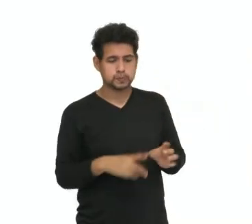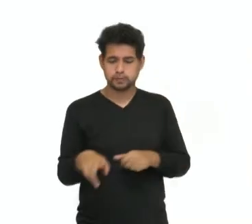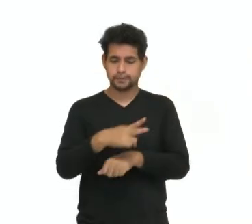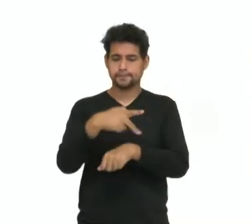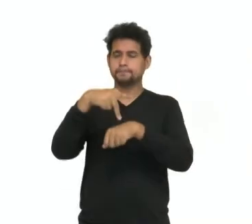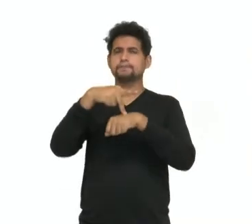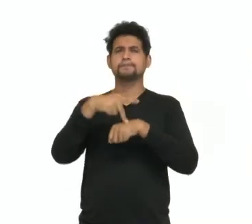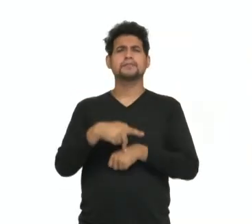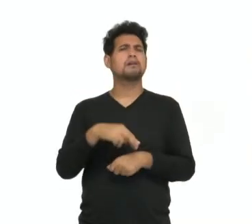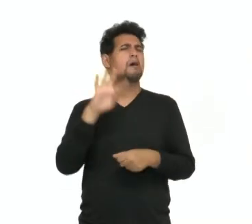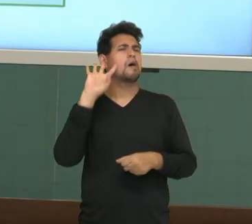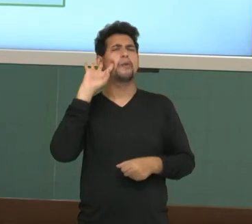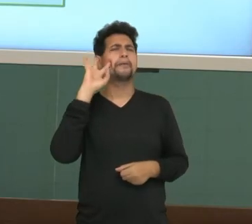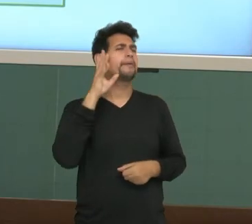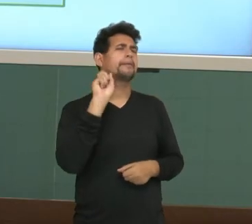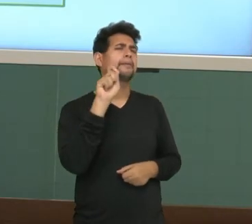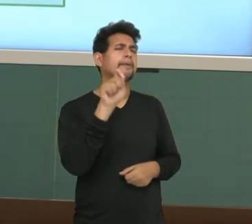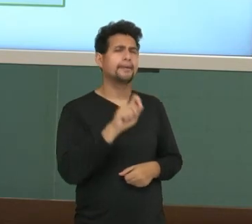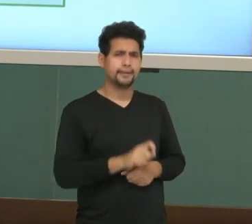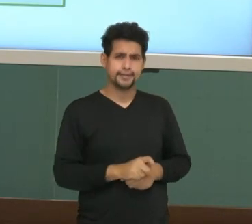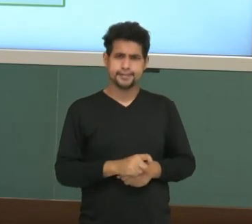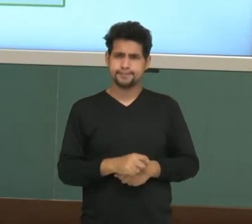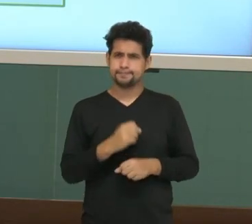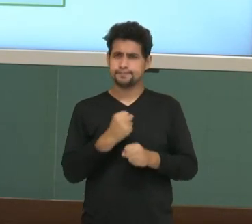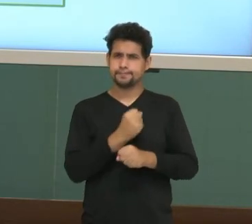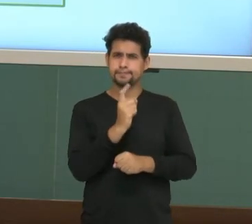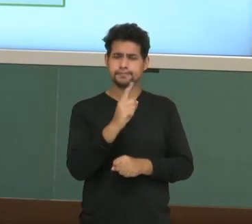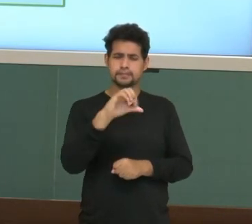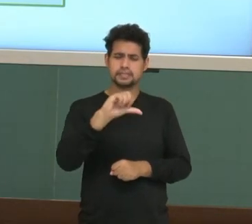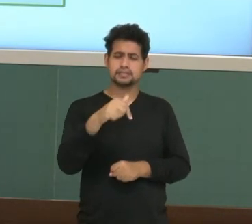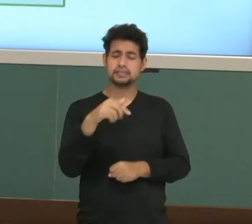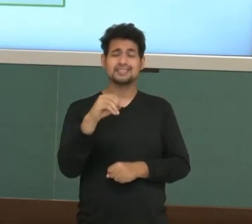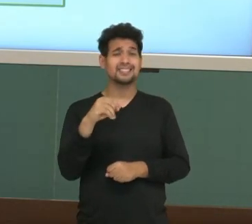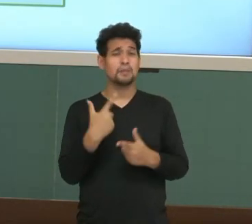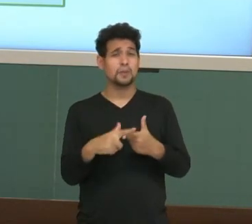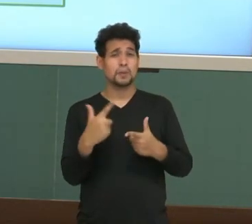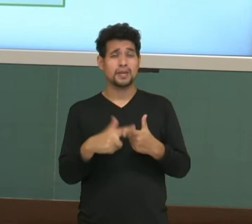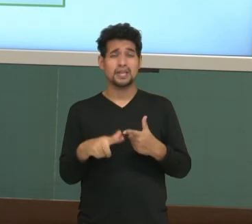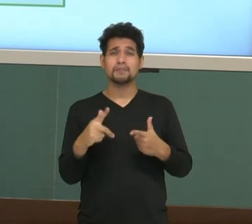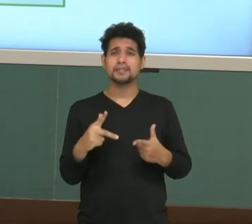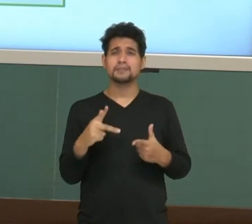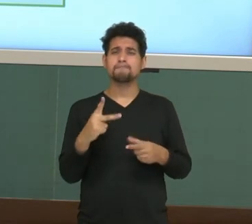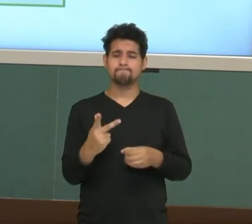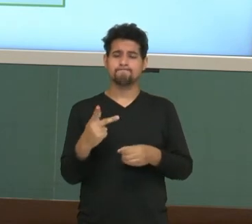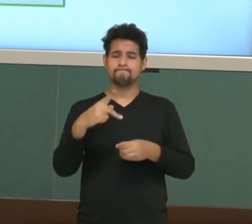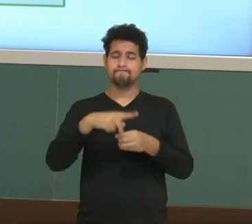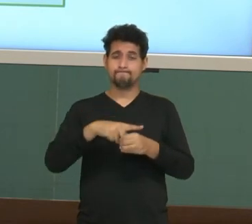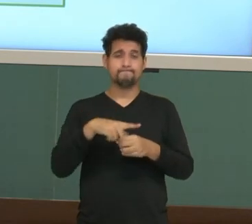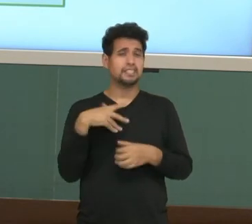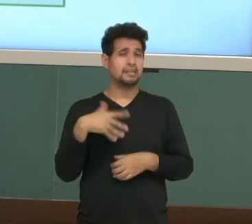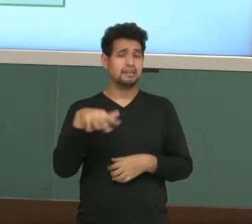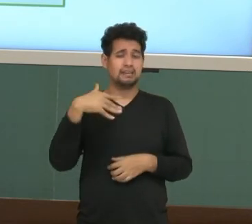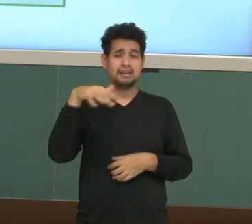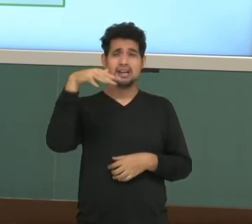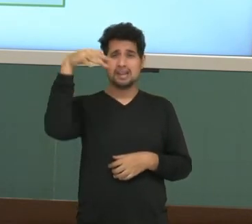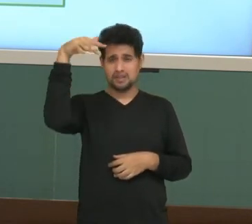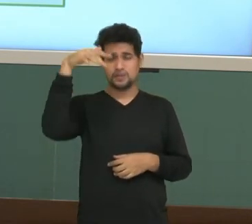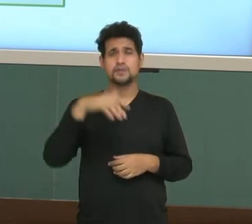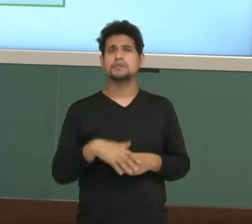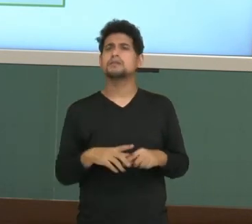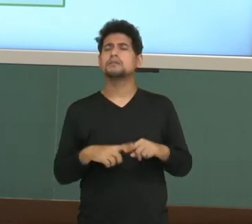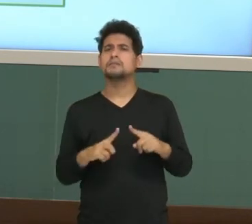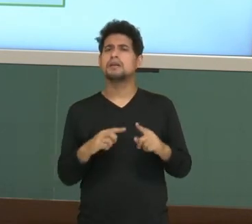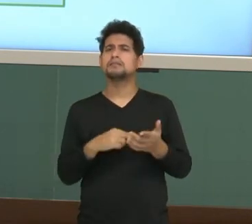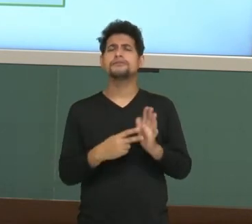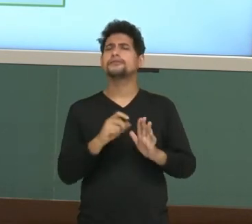país. O que aconteceu nesse período na década de 70? Houve uma crise do petróleo, o preço do barril do petróleo ficou muito alto, ou